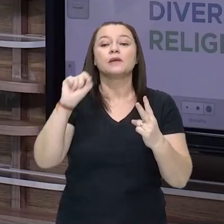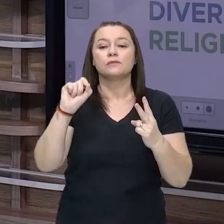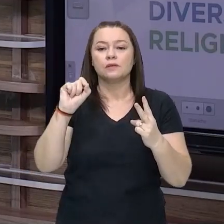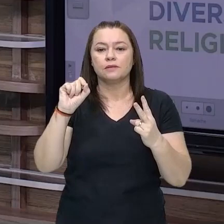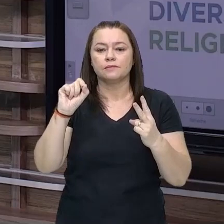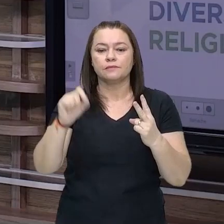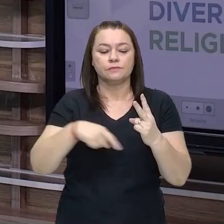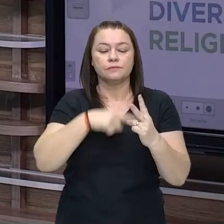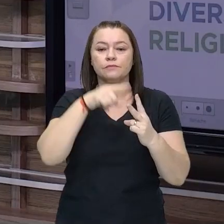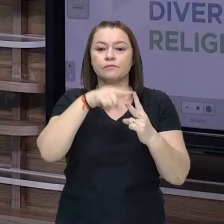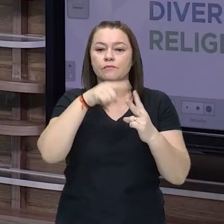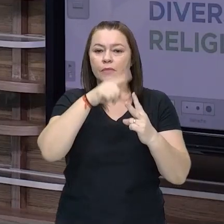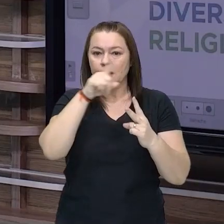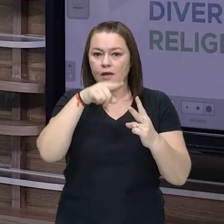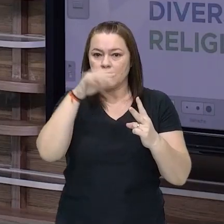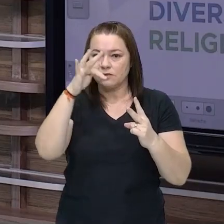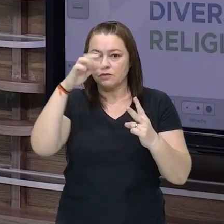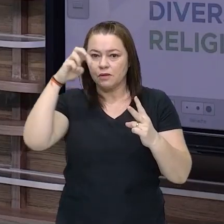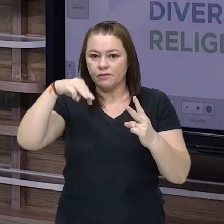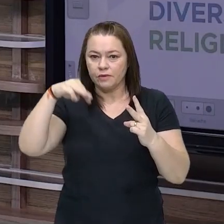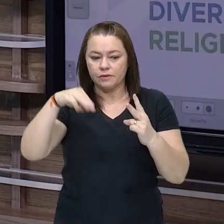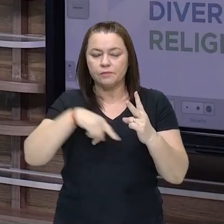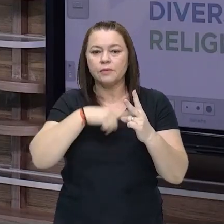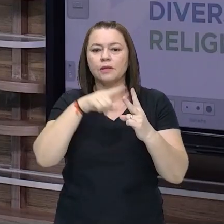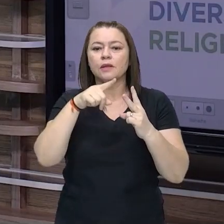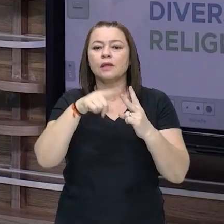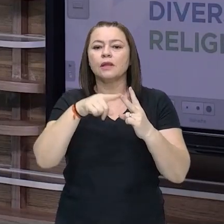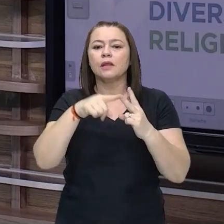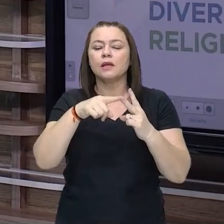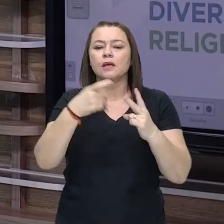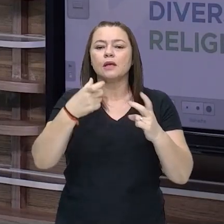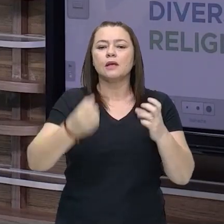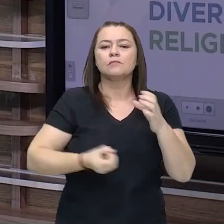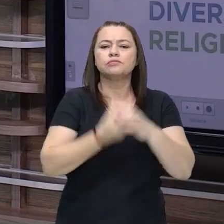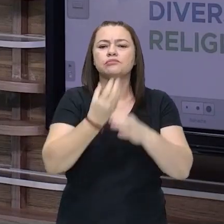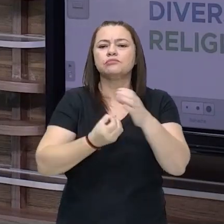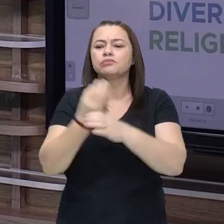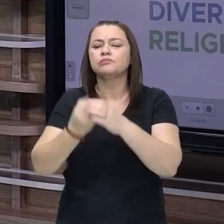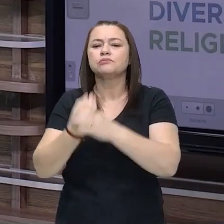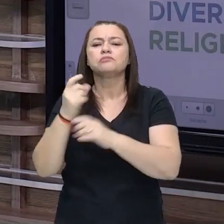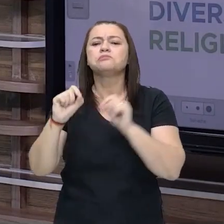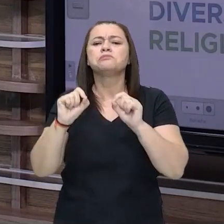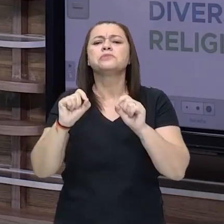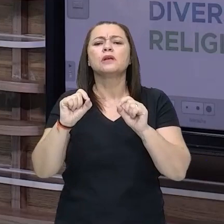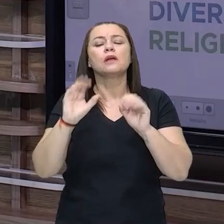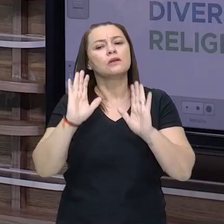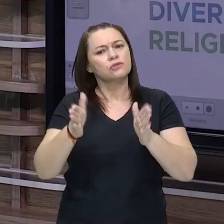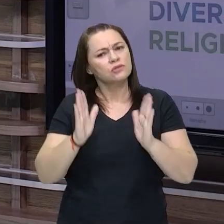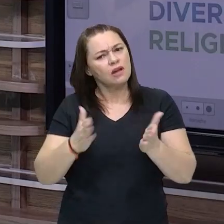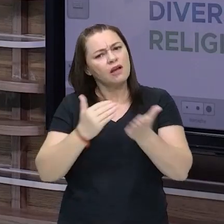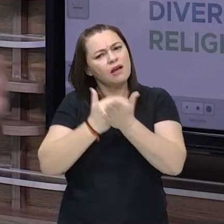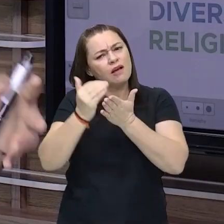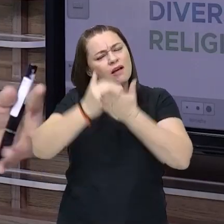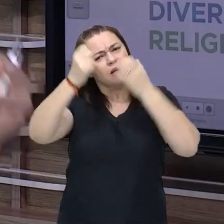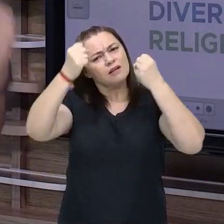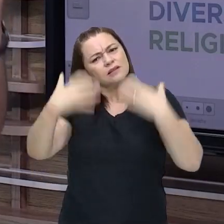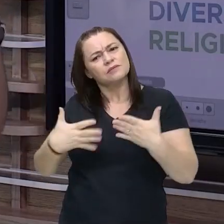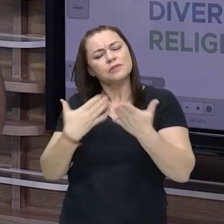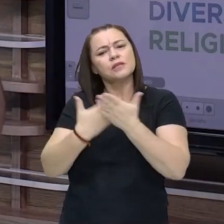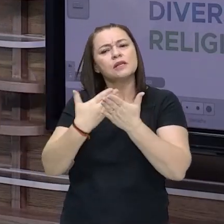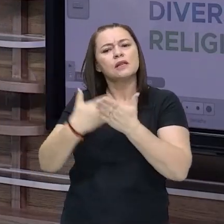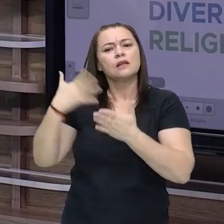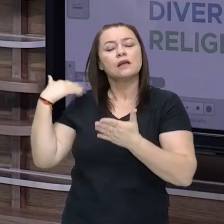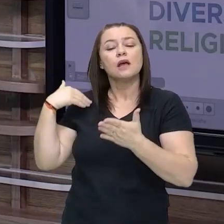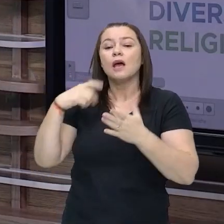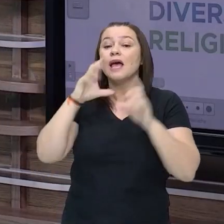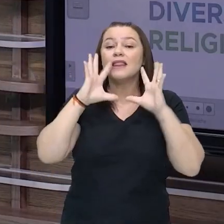principais, polo industrial e o extrativismo. Professor, o que é extrativismo? A gente já comentou na aula passada, é tudo que